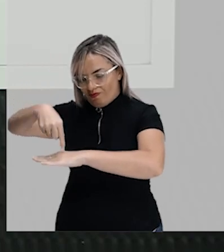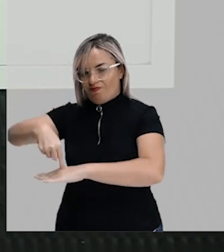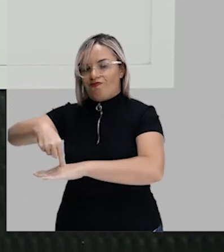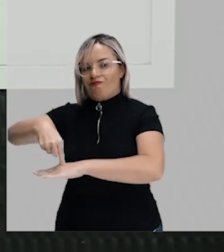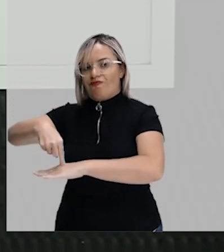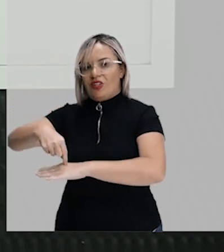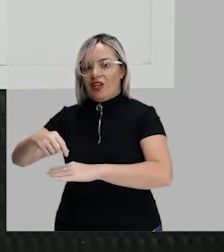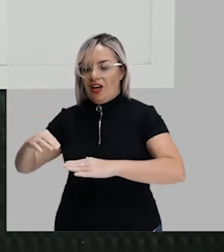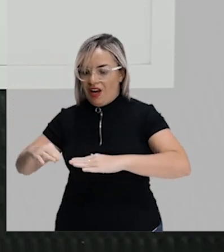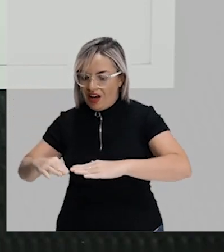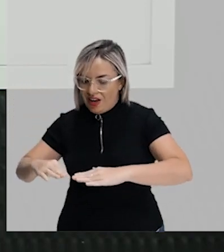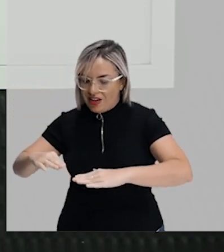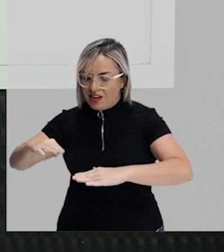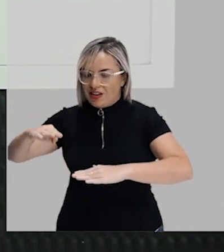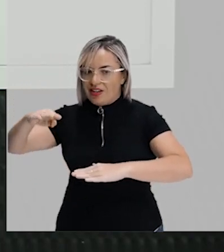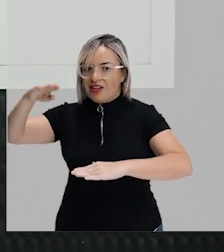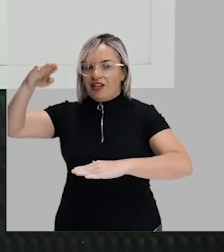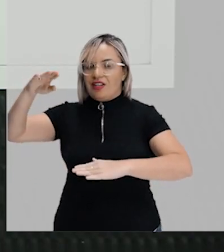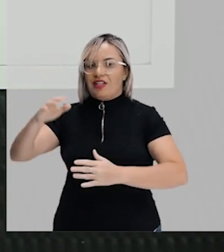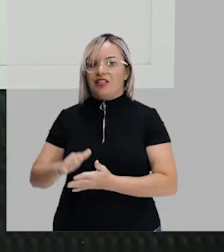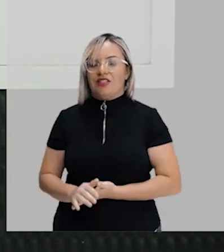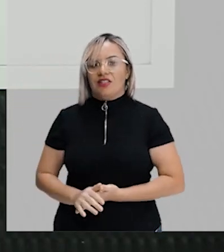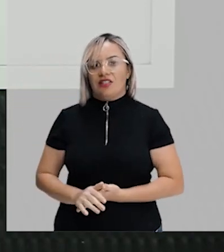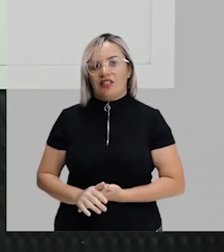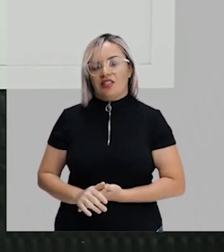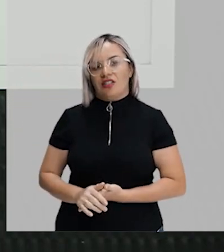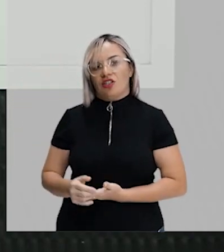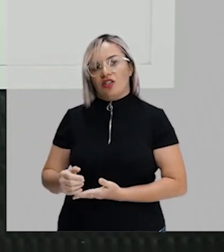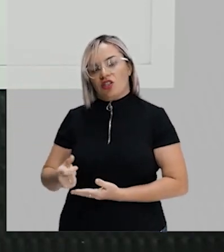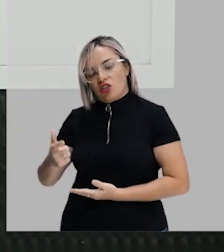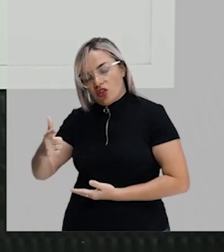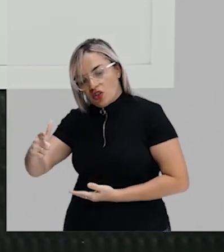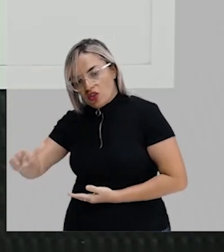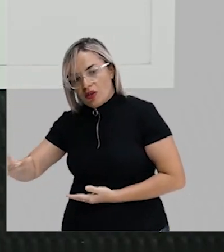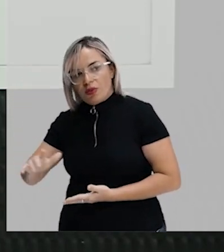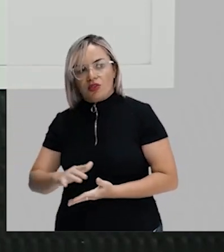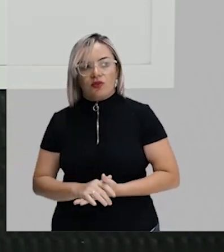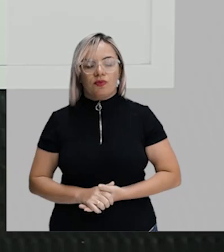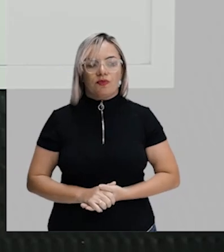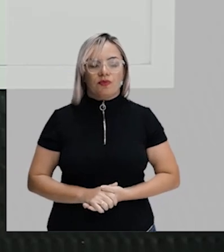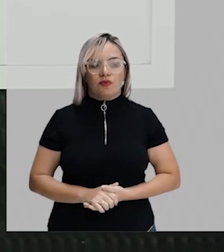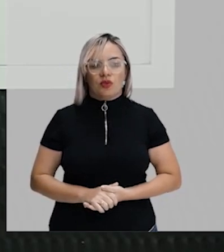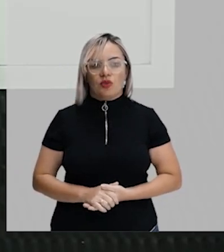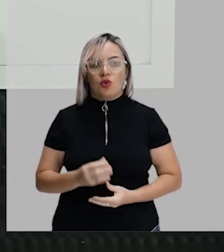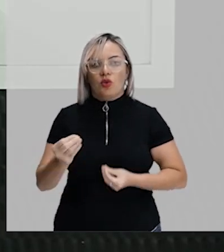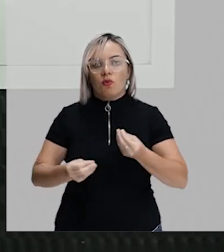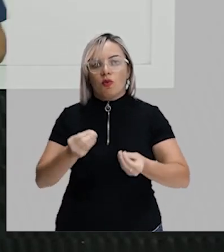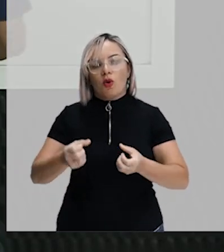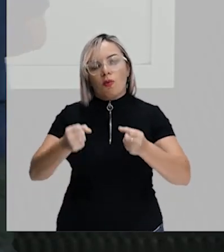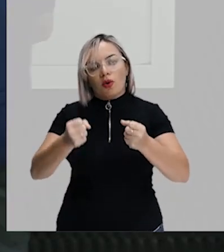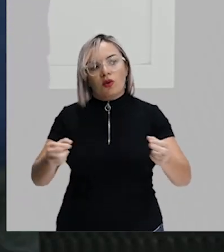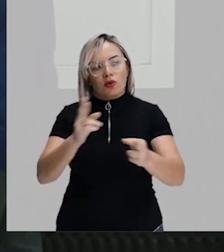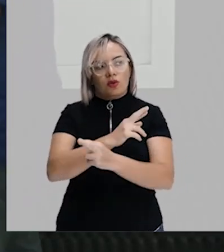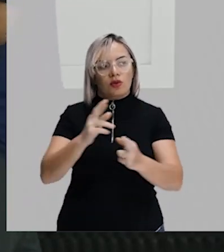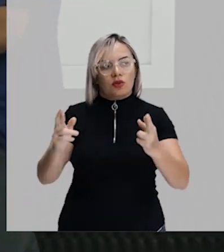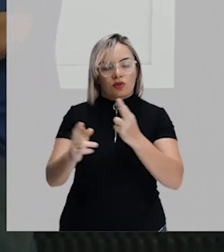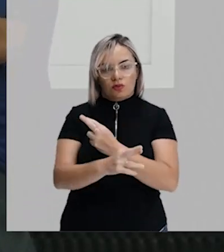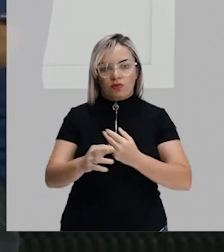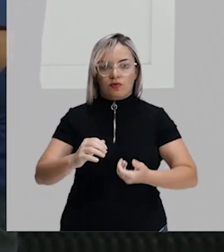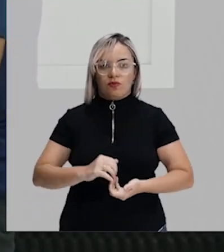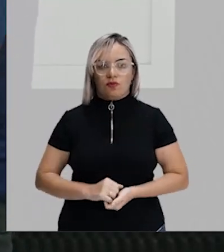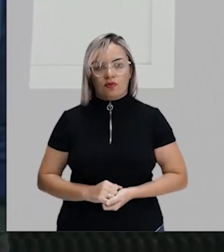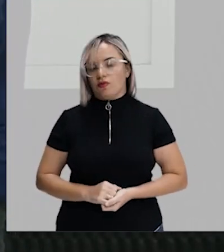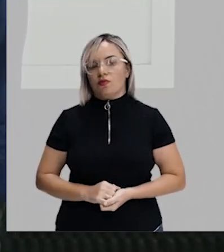diminui, zera e aumenta. Tá certo? Então, nós podemos fazer a relação aqui que vai ser o seguinte. Ó.